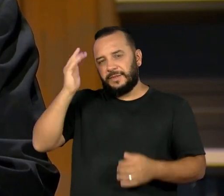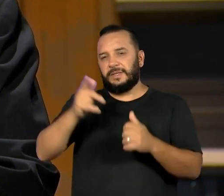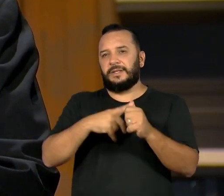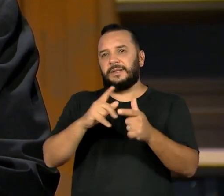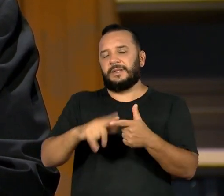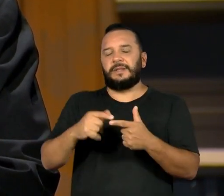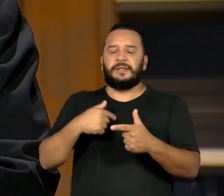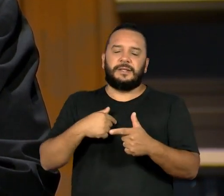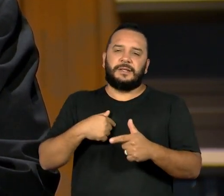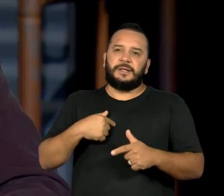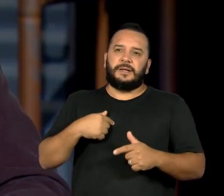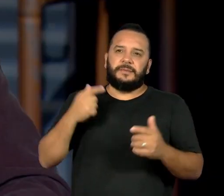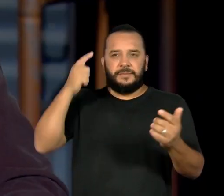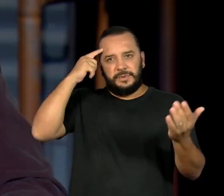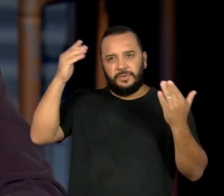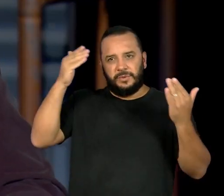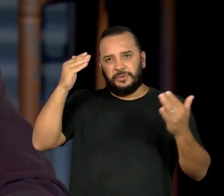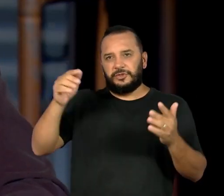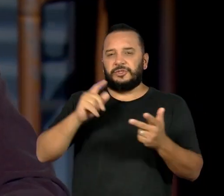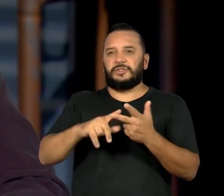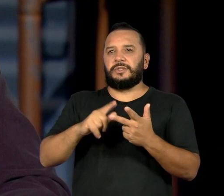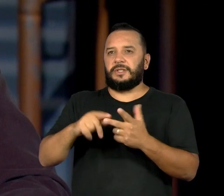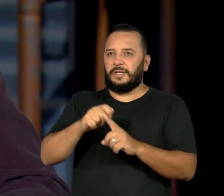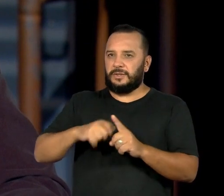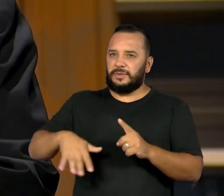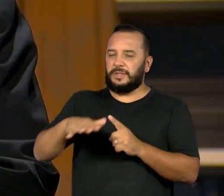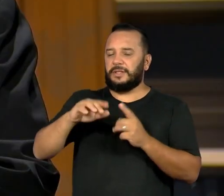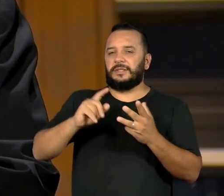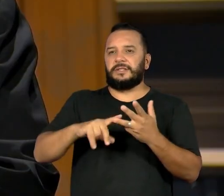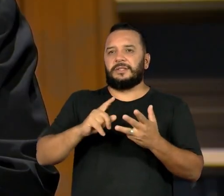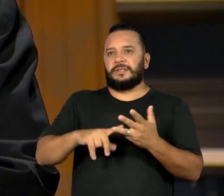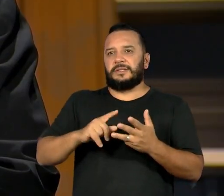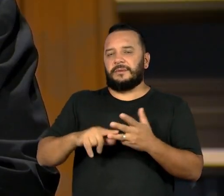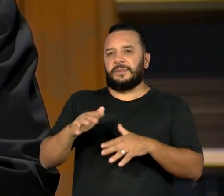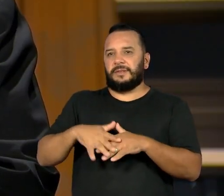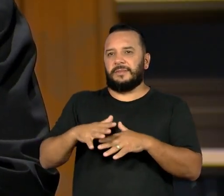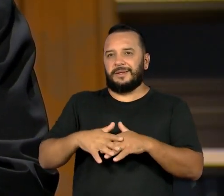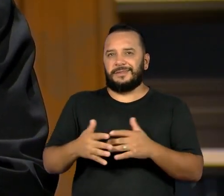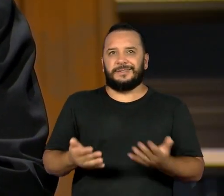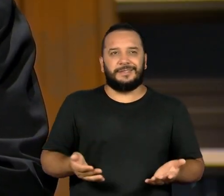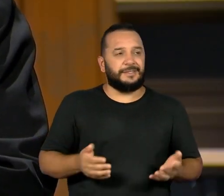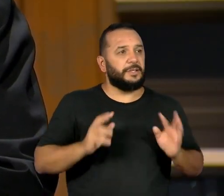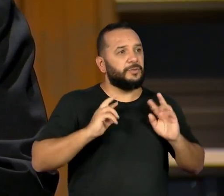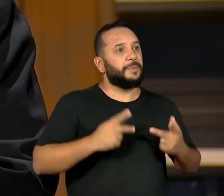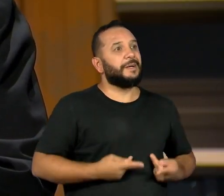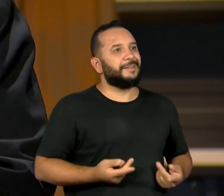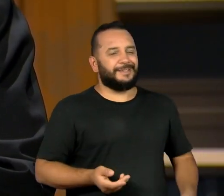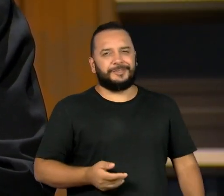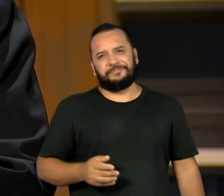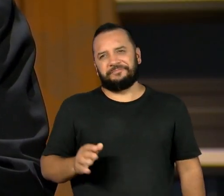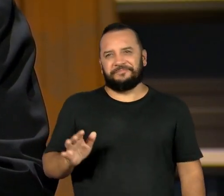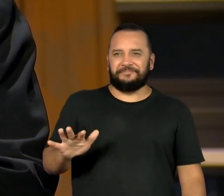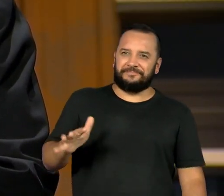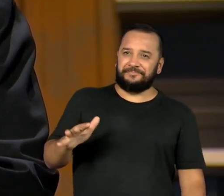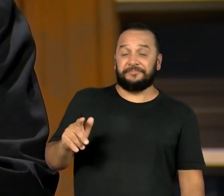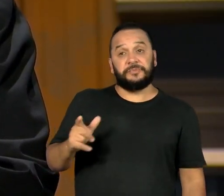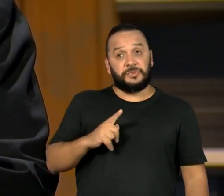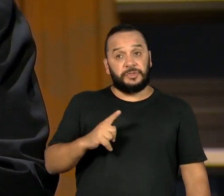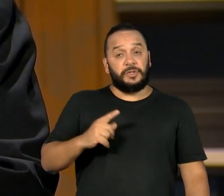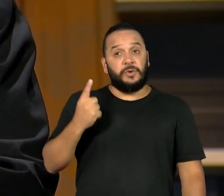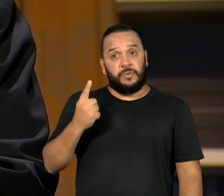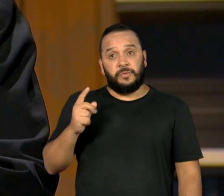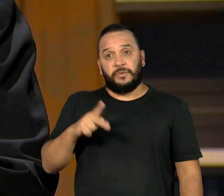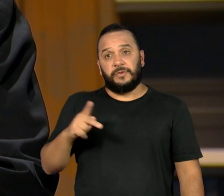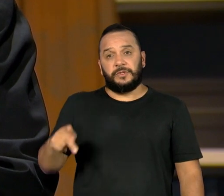e sociologia. E as exatas? Nem tanto. Nem tanto. Apesar que teve um professor chamado